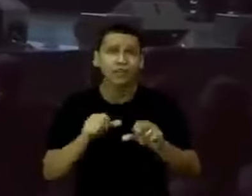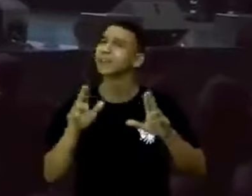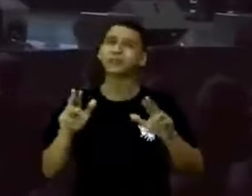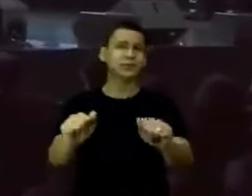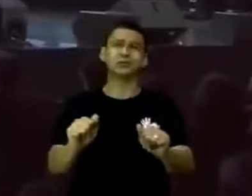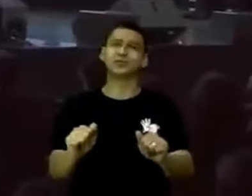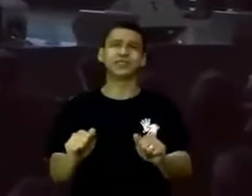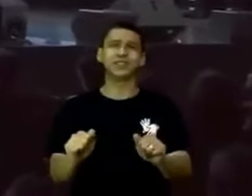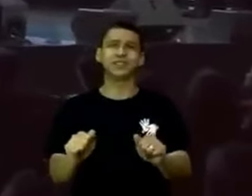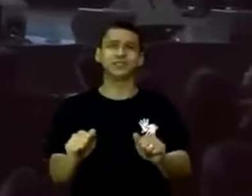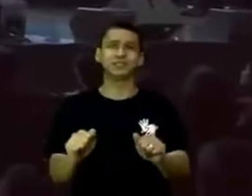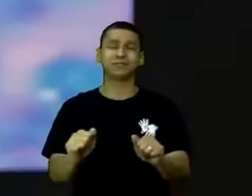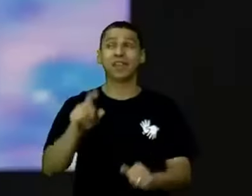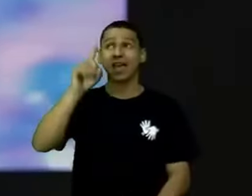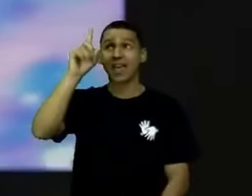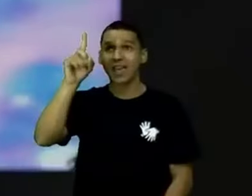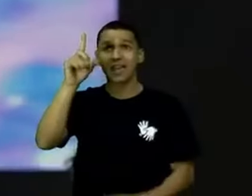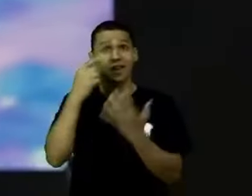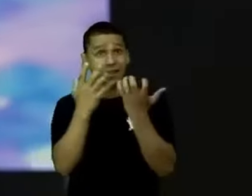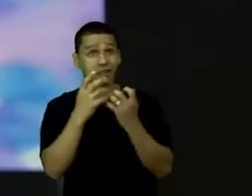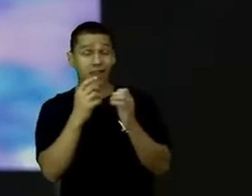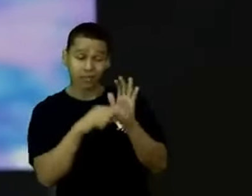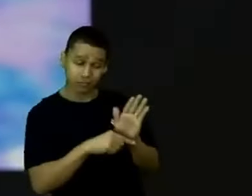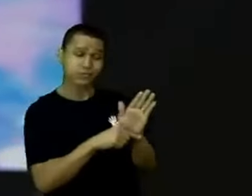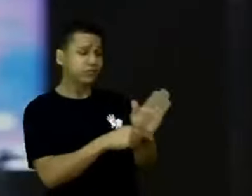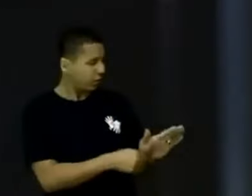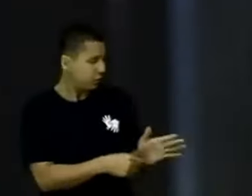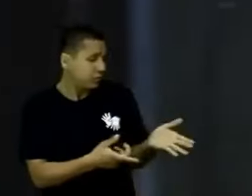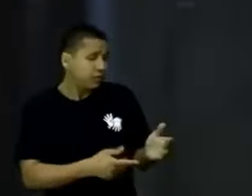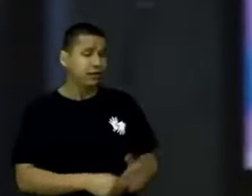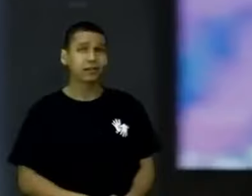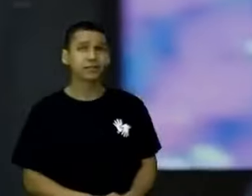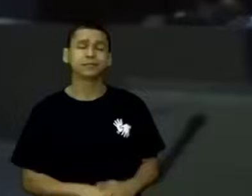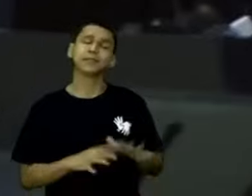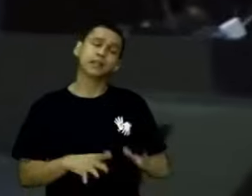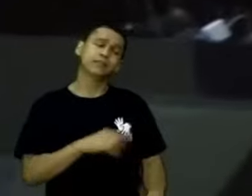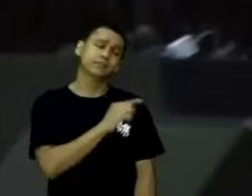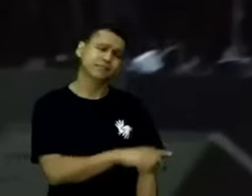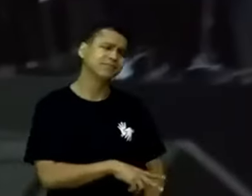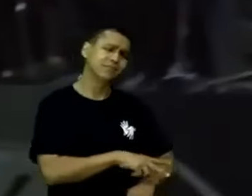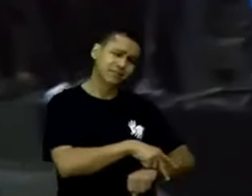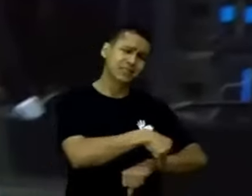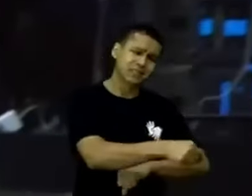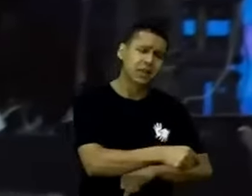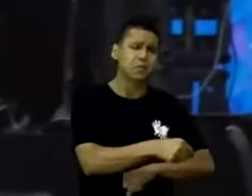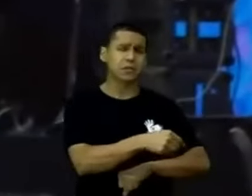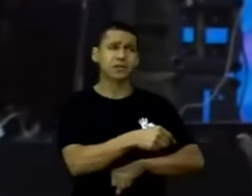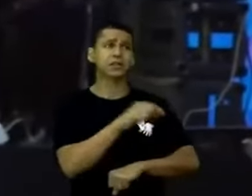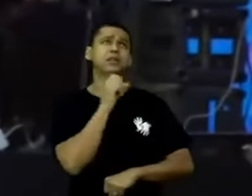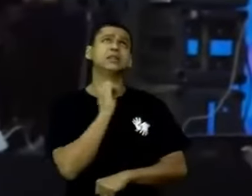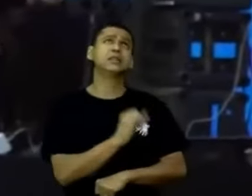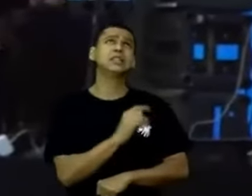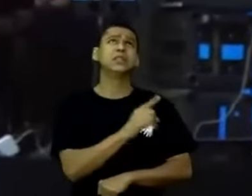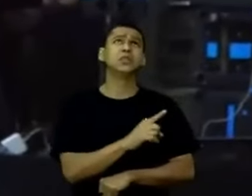te realizar nele. Aí alguém fala, Namã, se fosse coisa grande você não ia fazer?